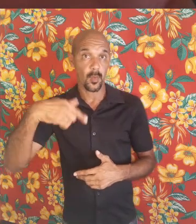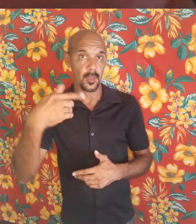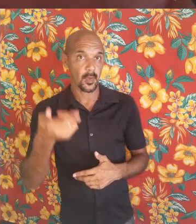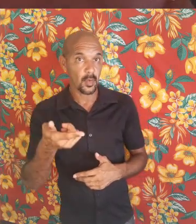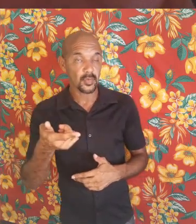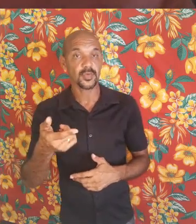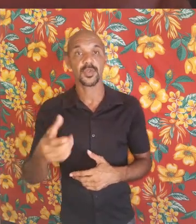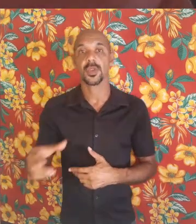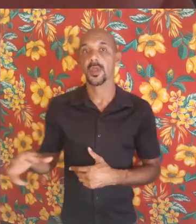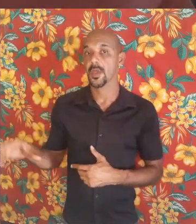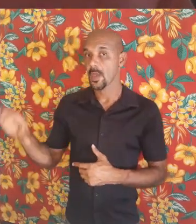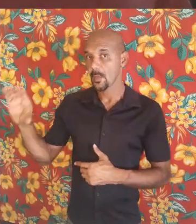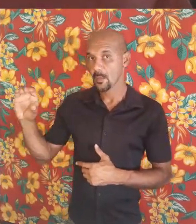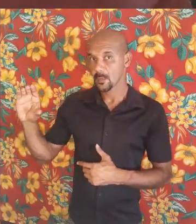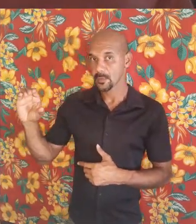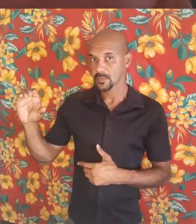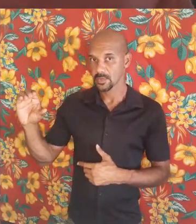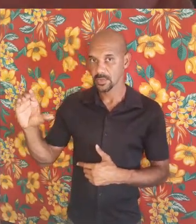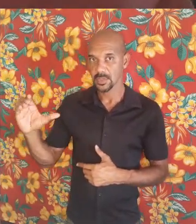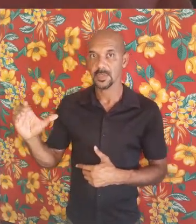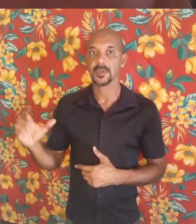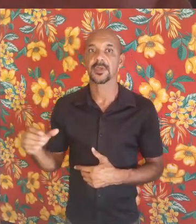finalizar.